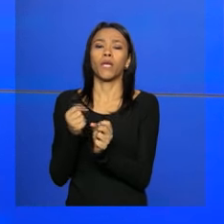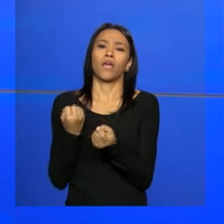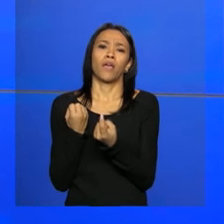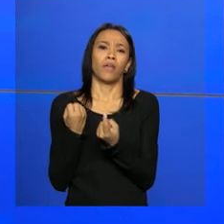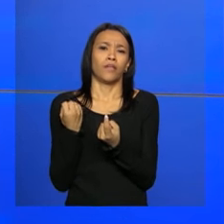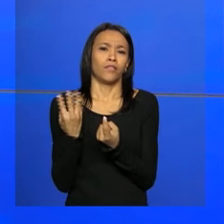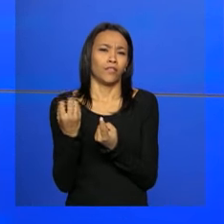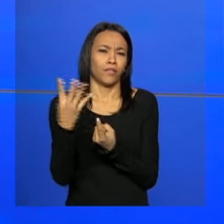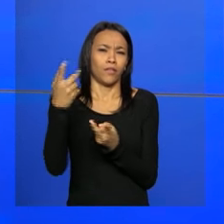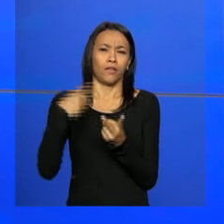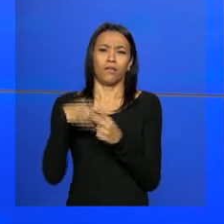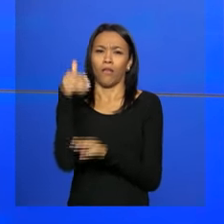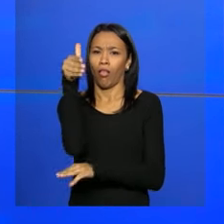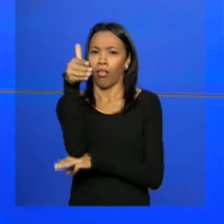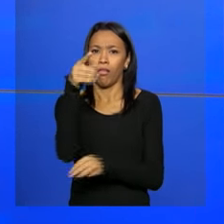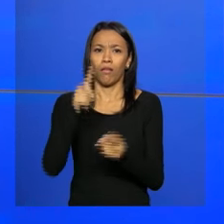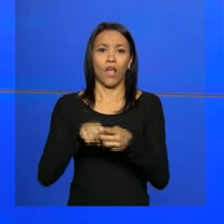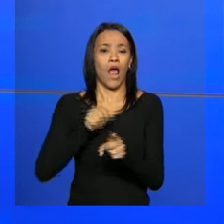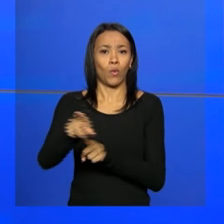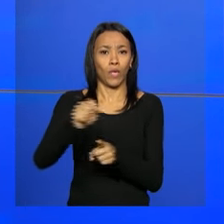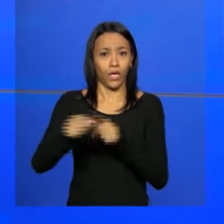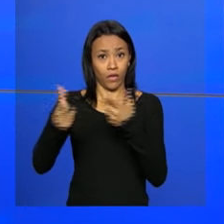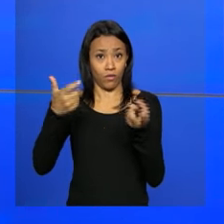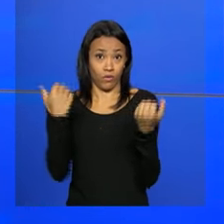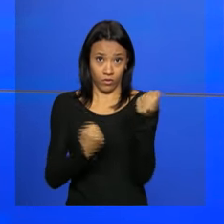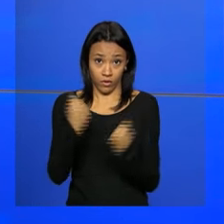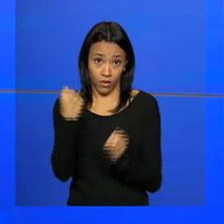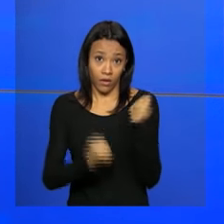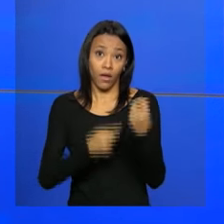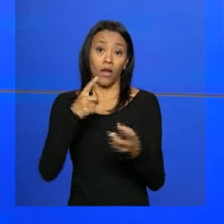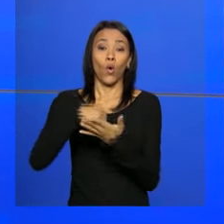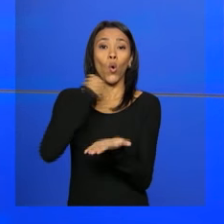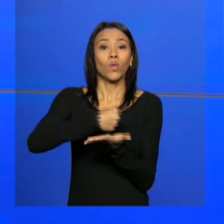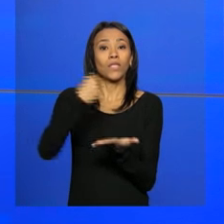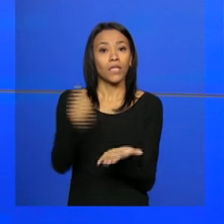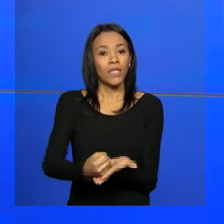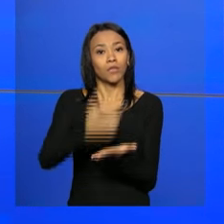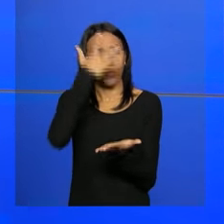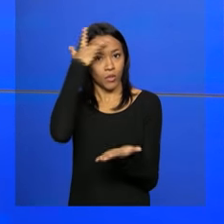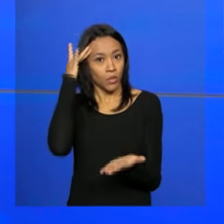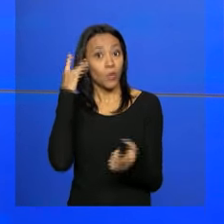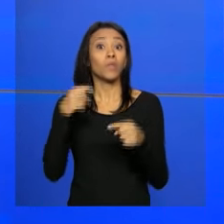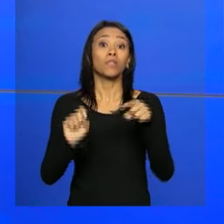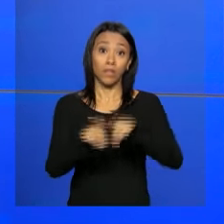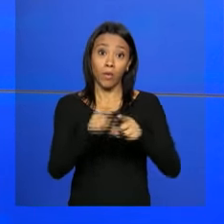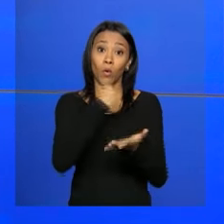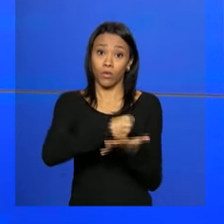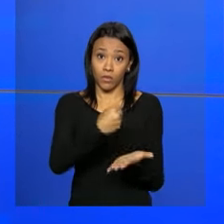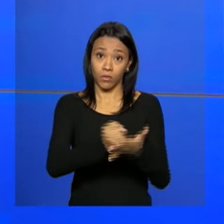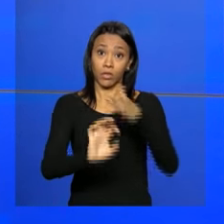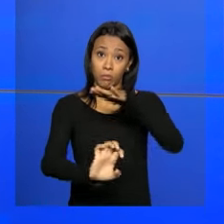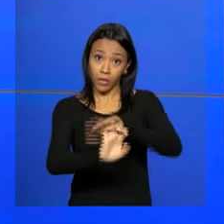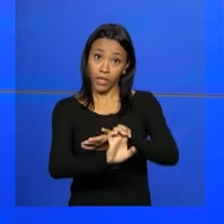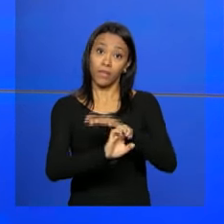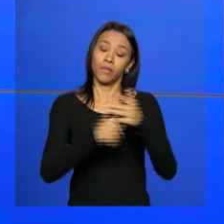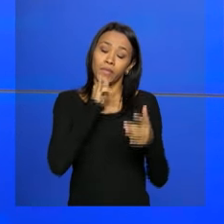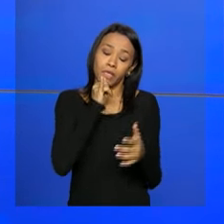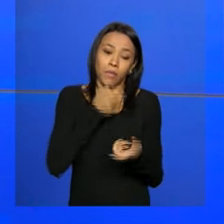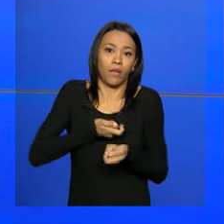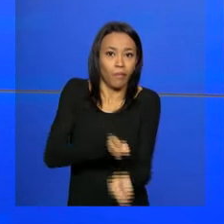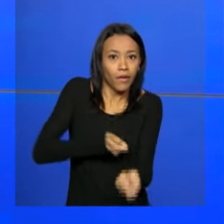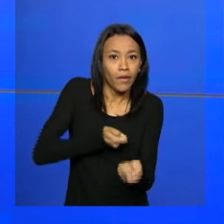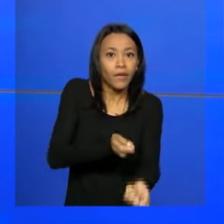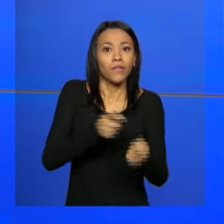diárias e passagens, locação de imóveis, de veículos, contratação de mão de obra e terceirização, incluindo os serviços de